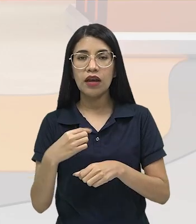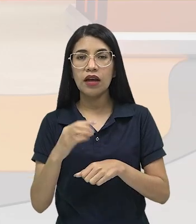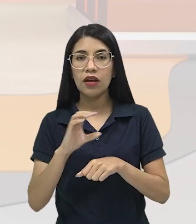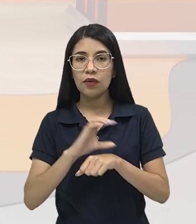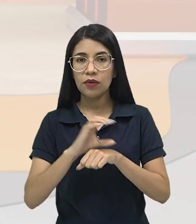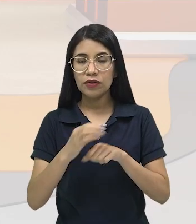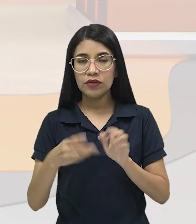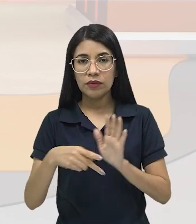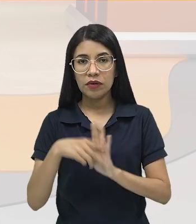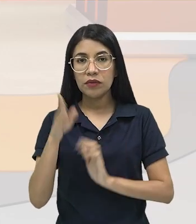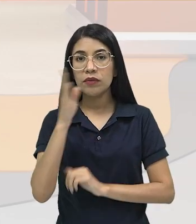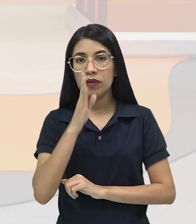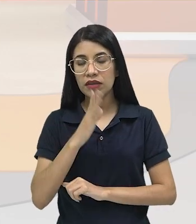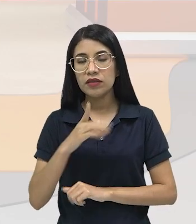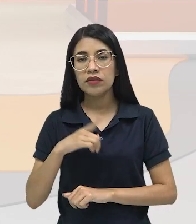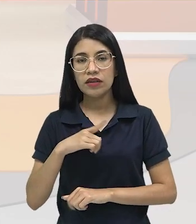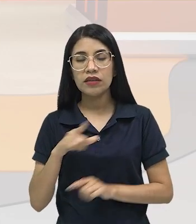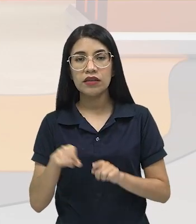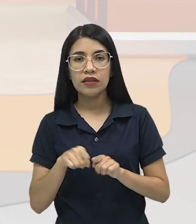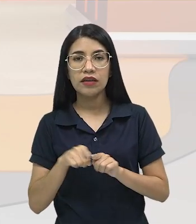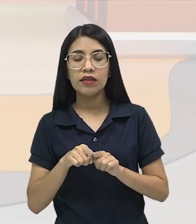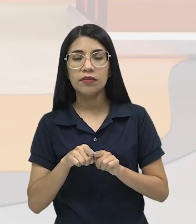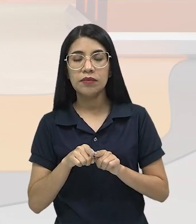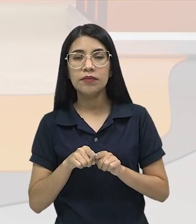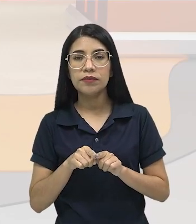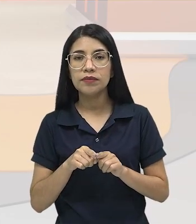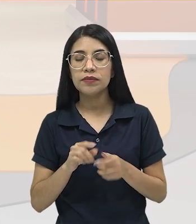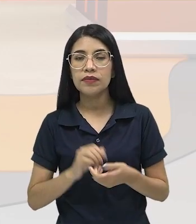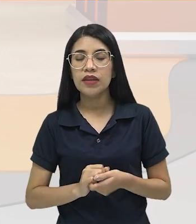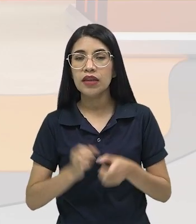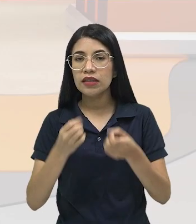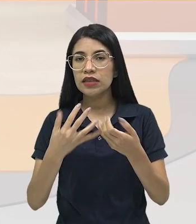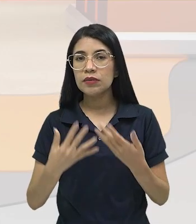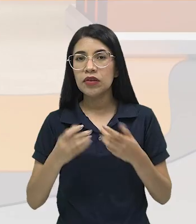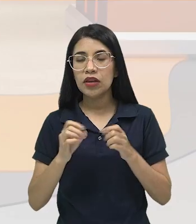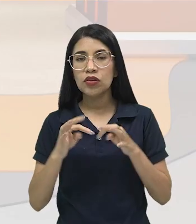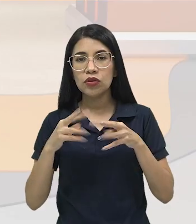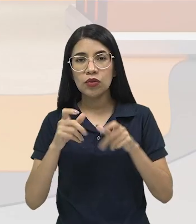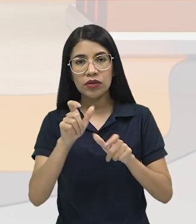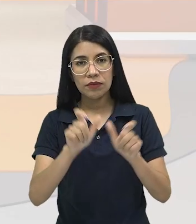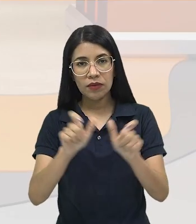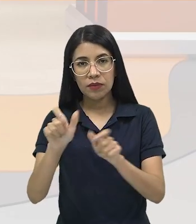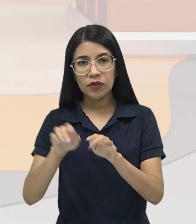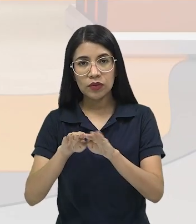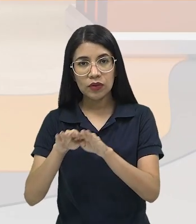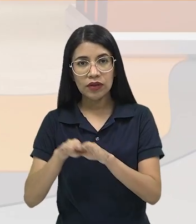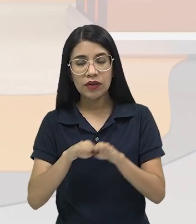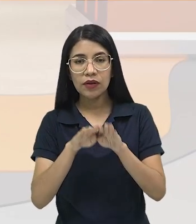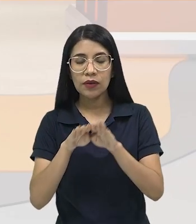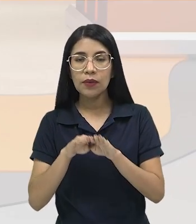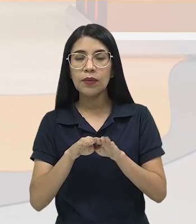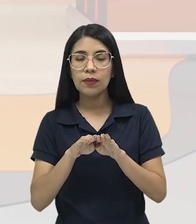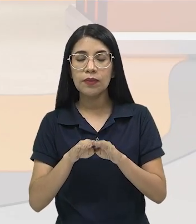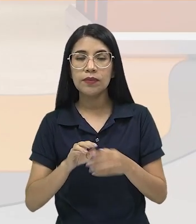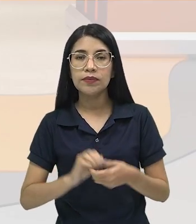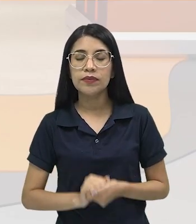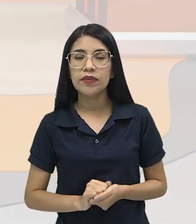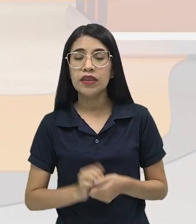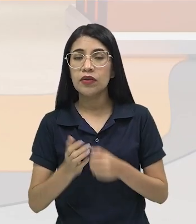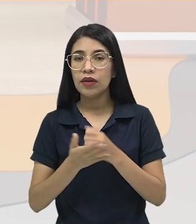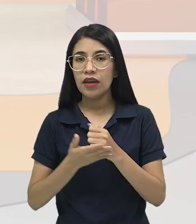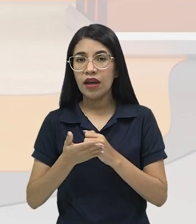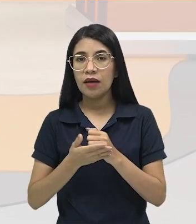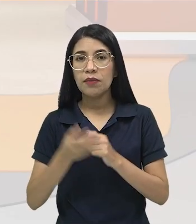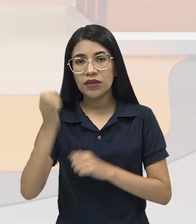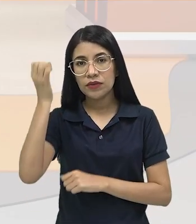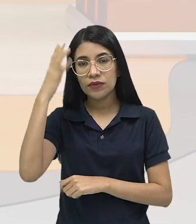nossa Constituição, dentro do nosso ordenamento jurídico, que diz que todos são iguais perante a lei? Então essas ideias vêm daí, por mais que essa